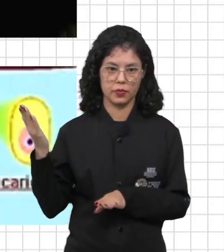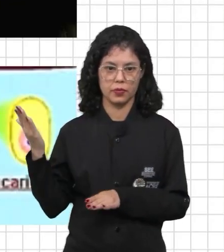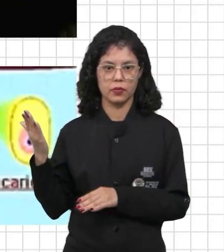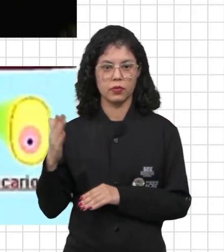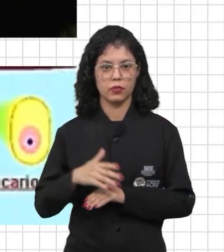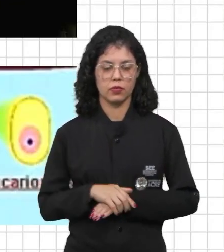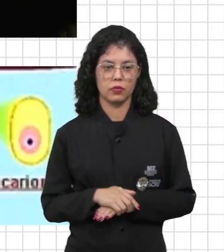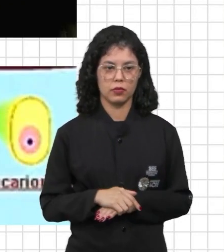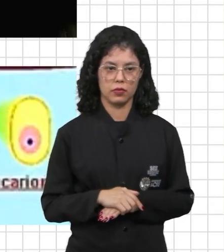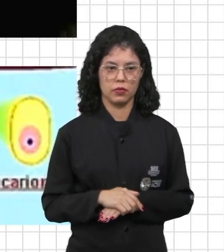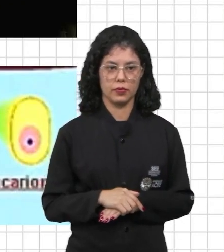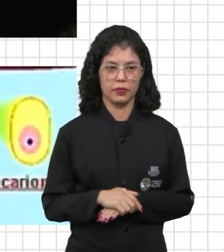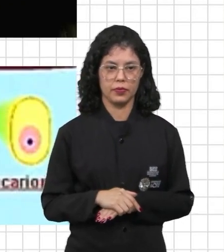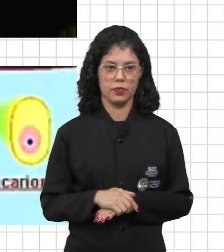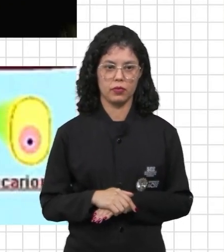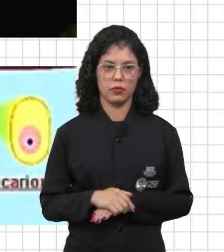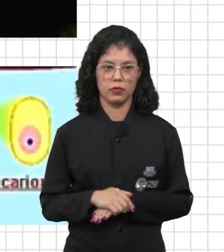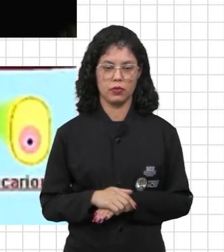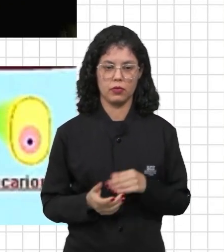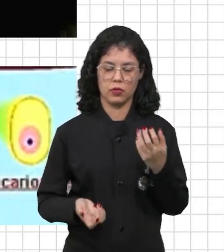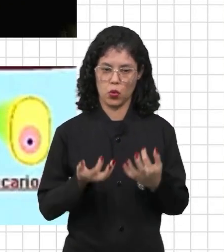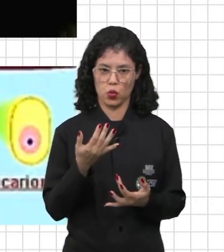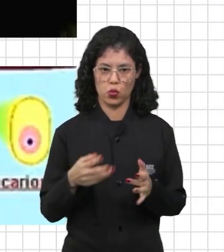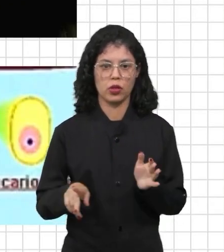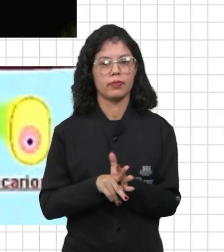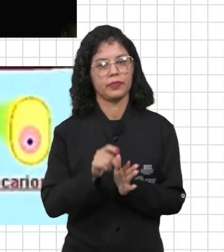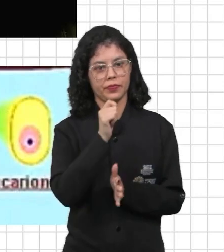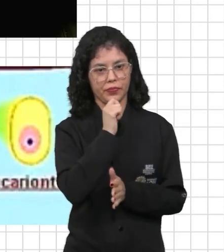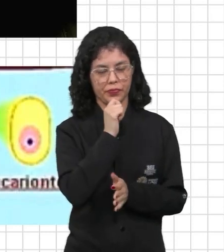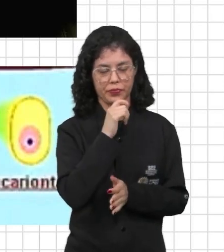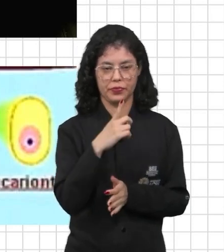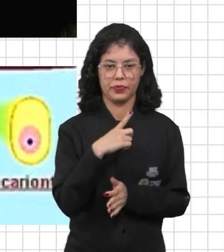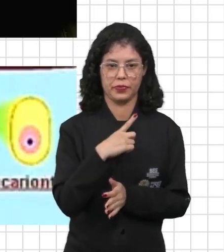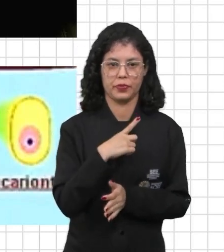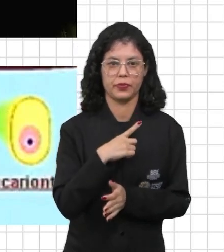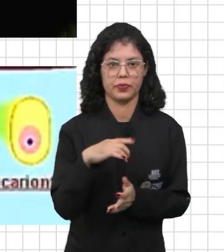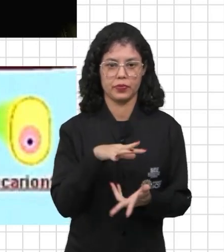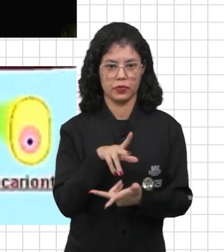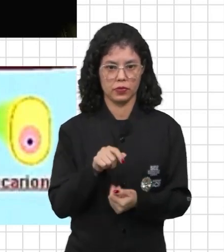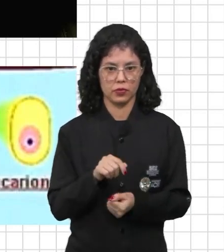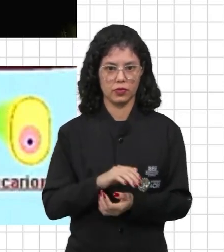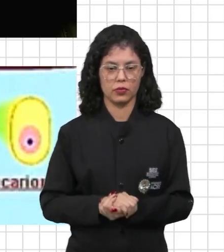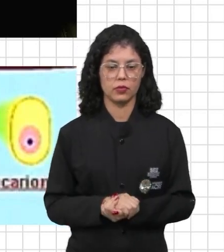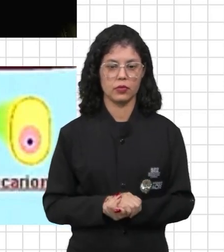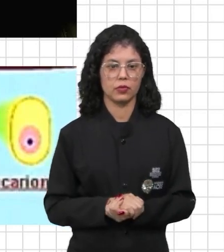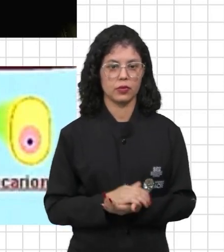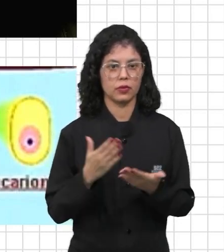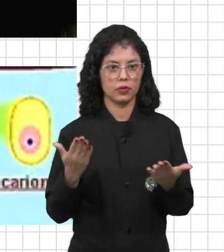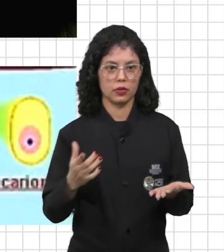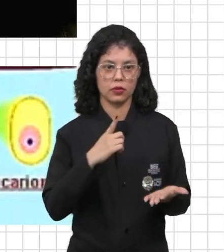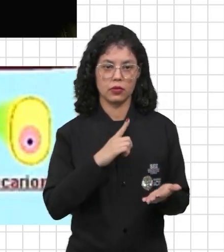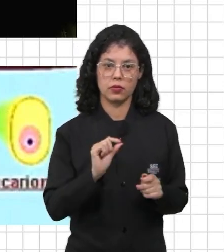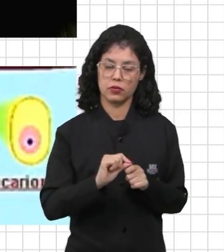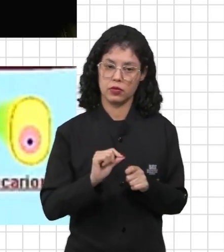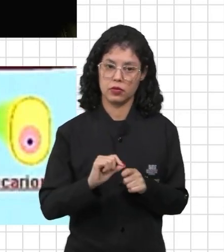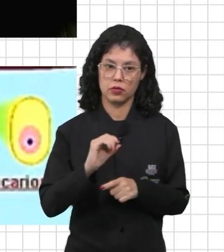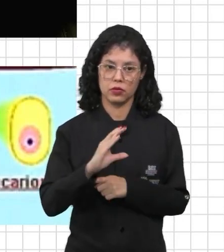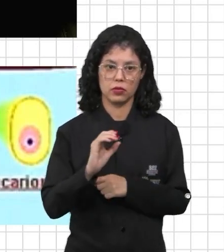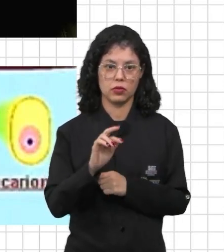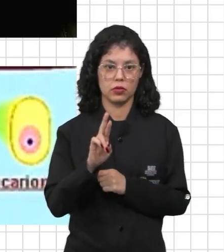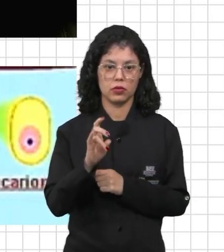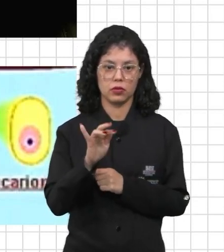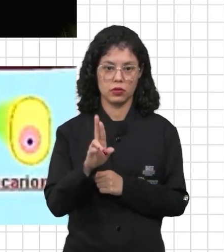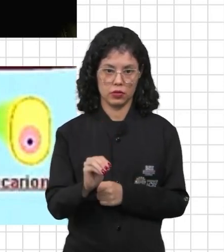partir desse caldo, né, que tinha ali na Terra primitiva. Então, aqui a gente tem a formação